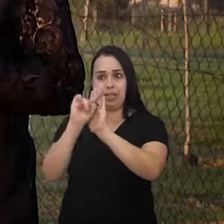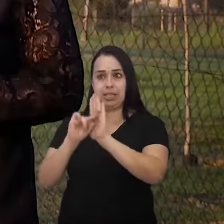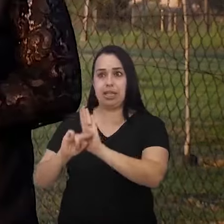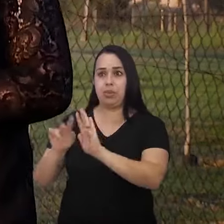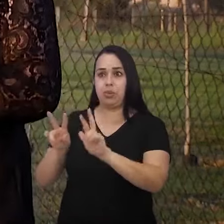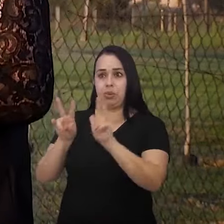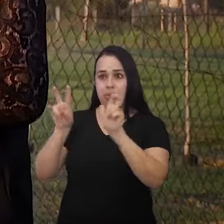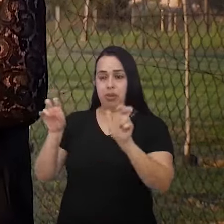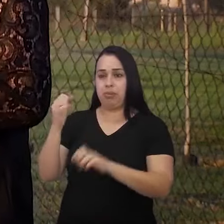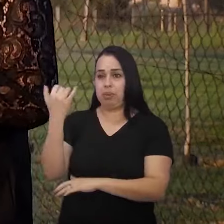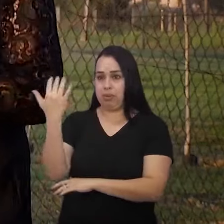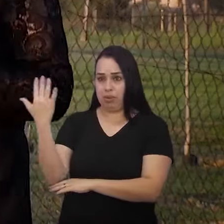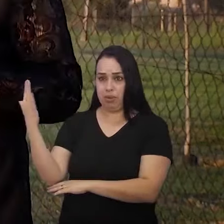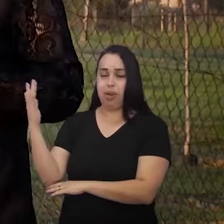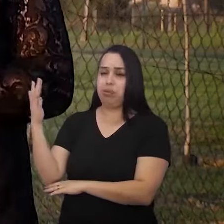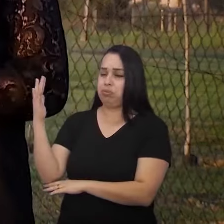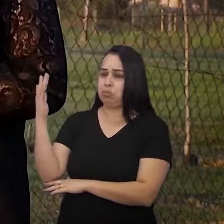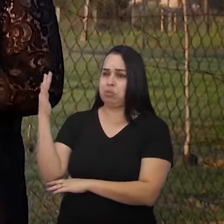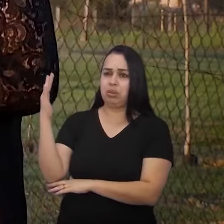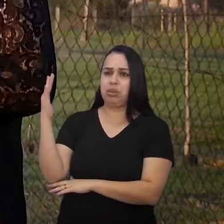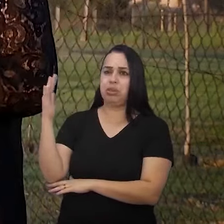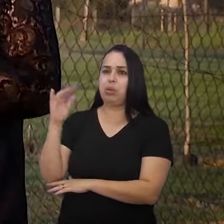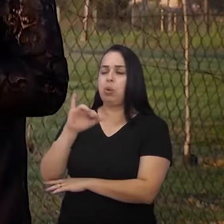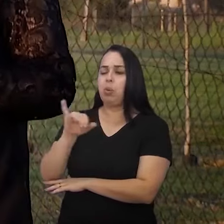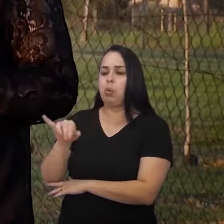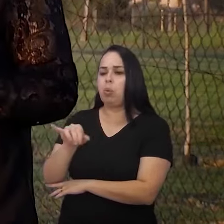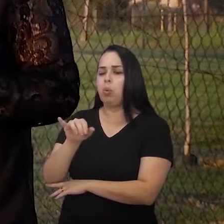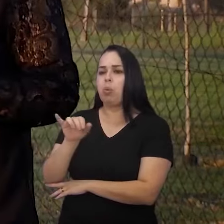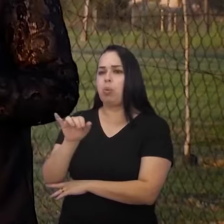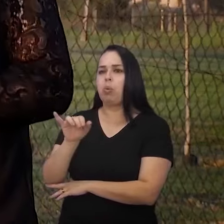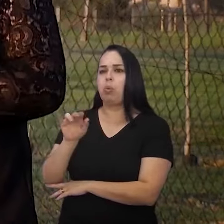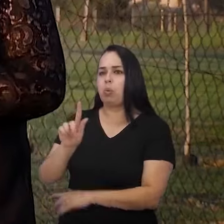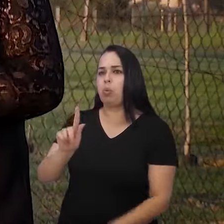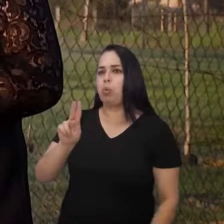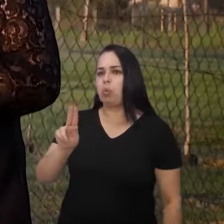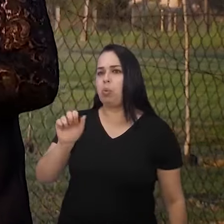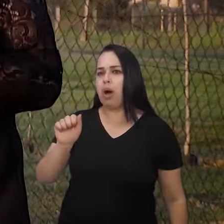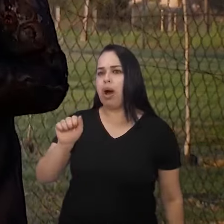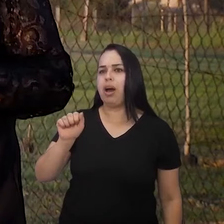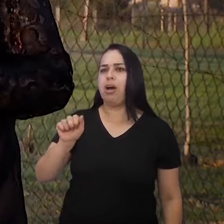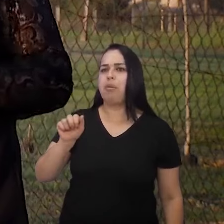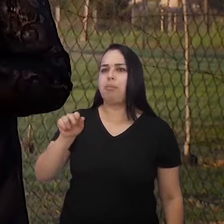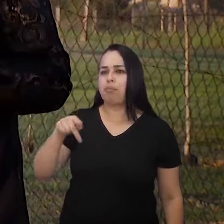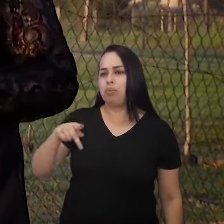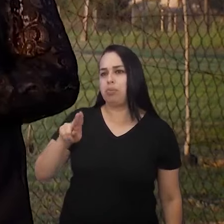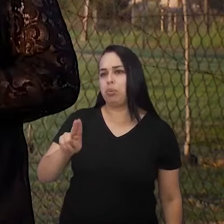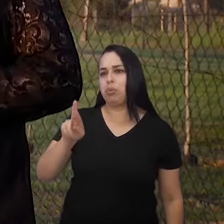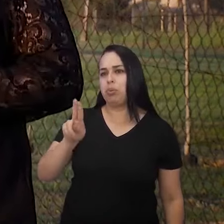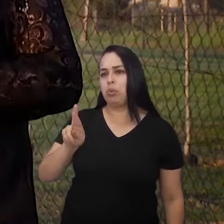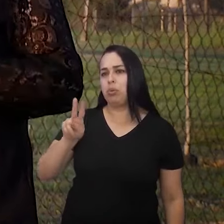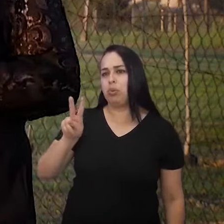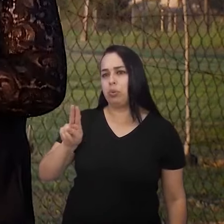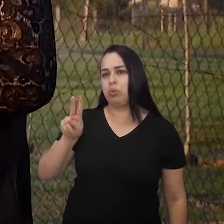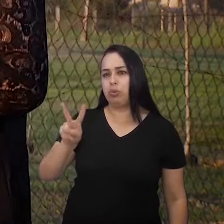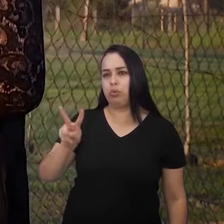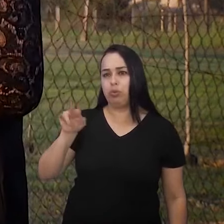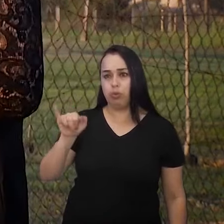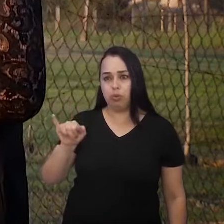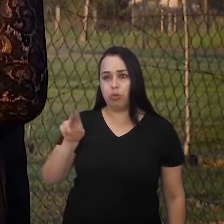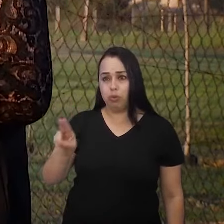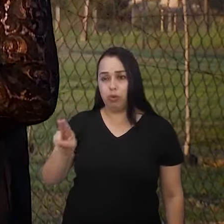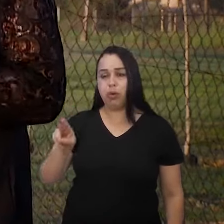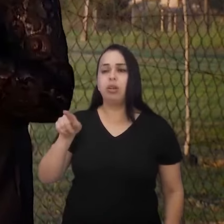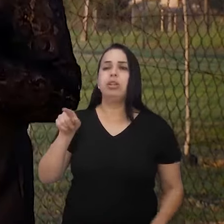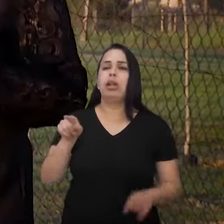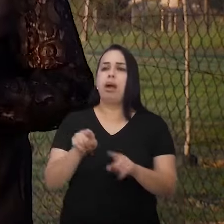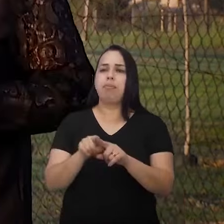grande. O Guapuruvu, né? A história do Guapuruvu é Xisolobe, o Paraíba. É a única árvore que foi catalogada pelo